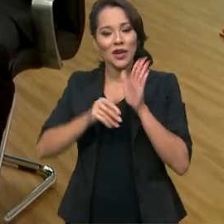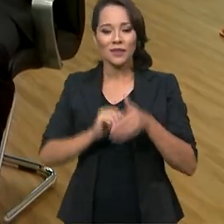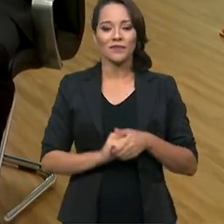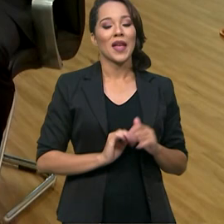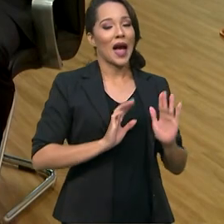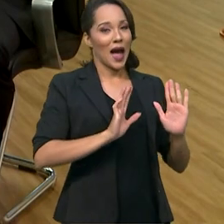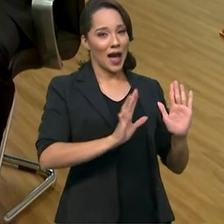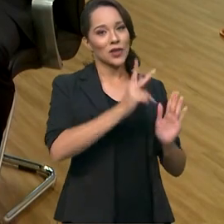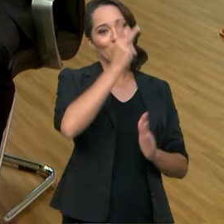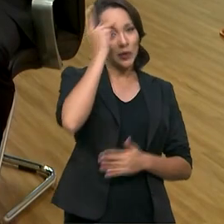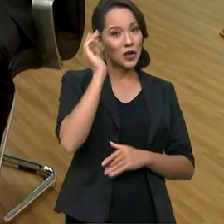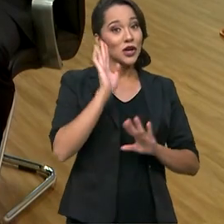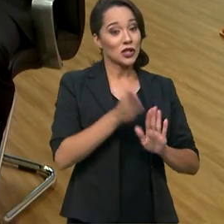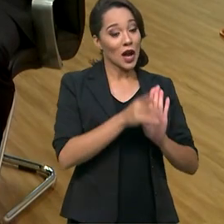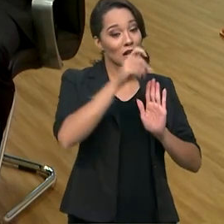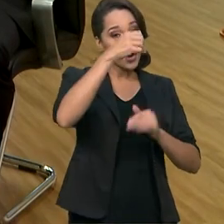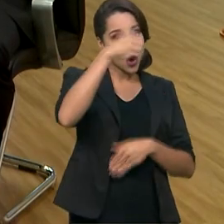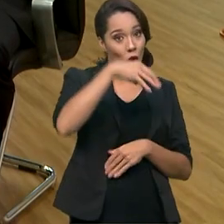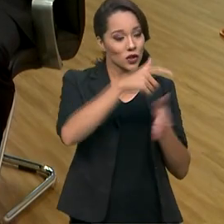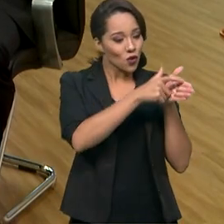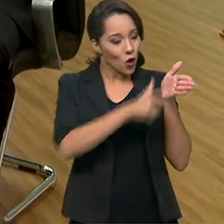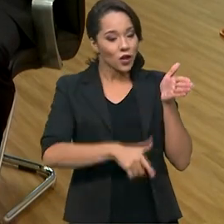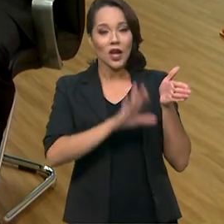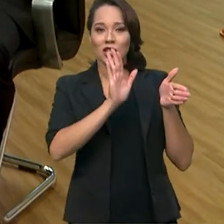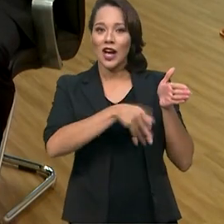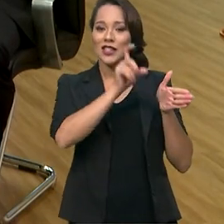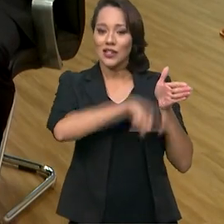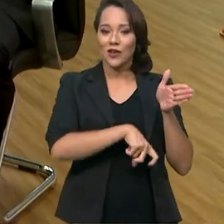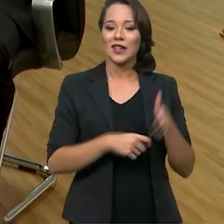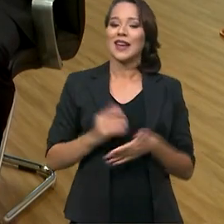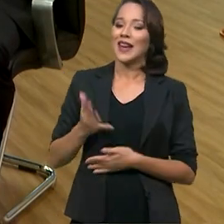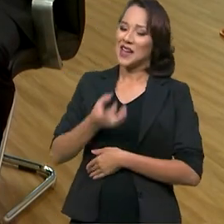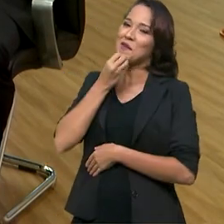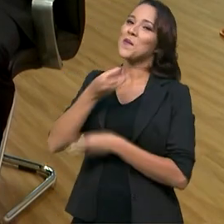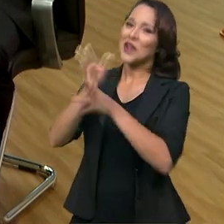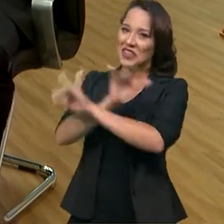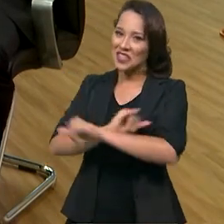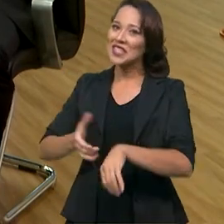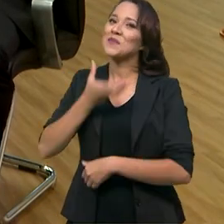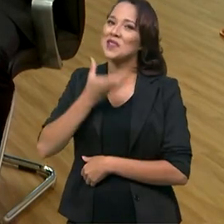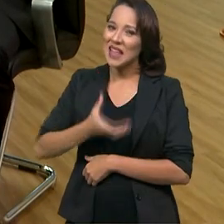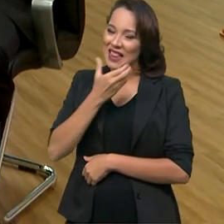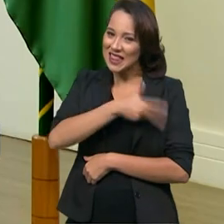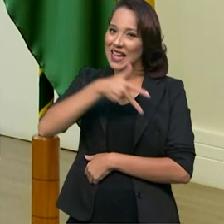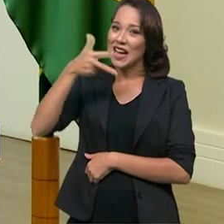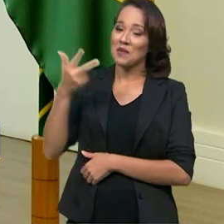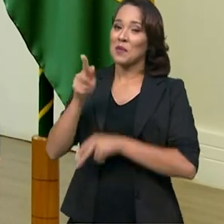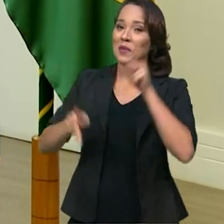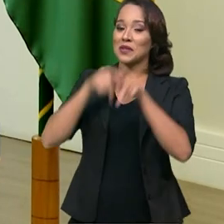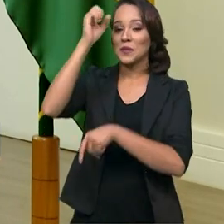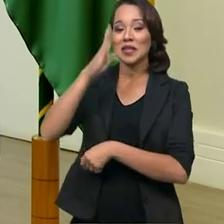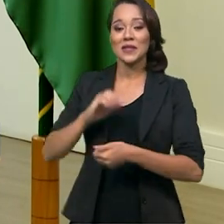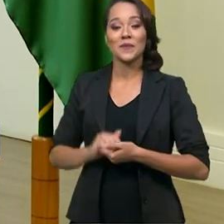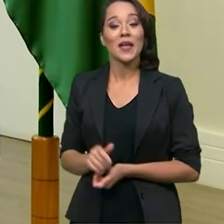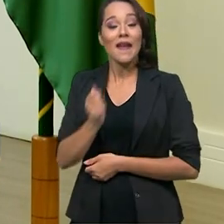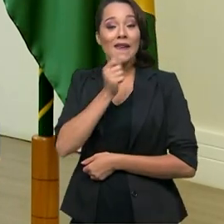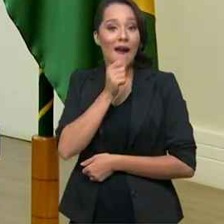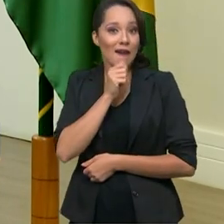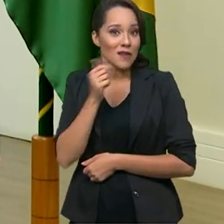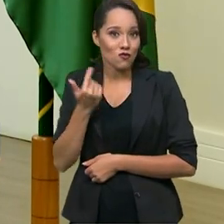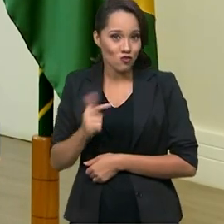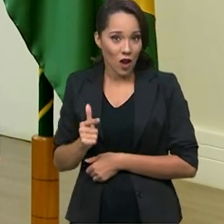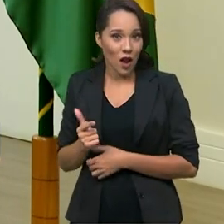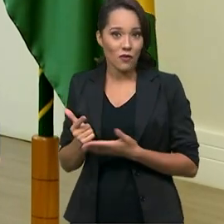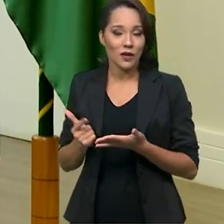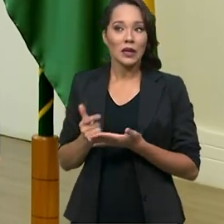pessoa já vai, a conta de luz dela já vai vir. Já é uma boa notícia nesse Natal para os brasileiros, né? Aqueles que ainda não tiverem,